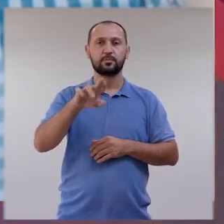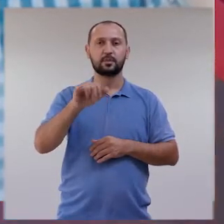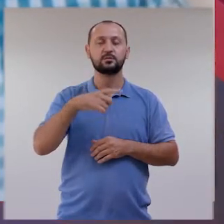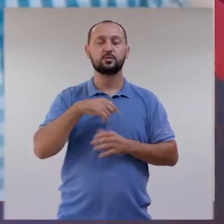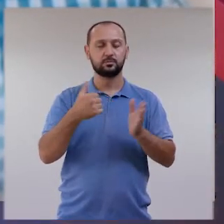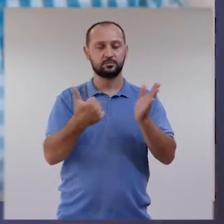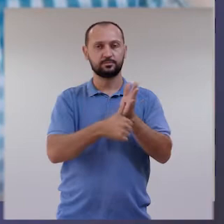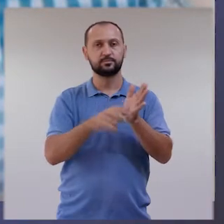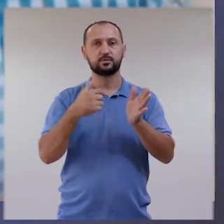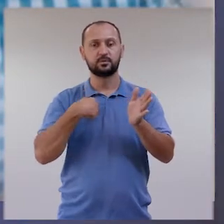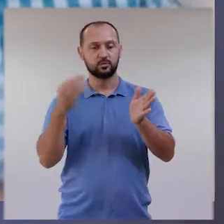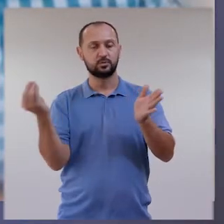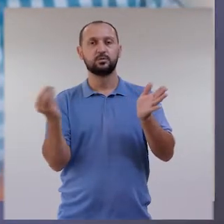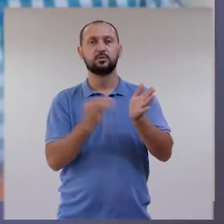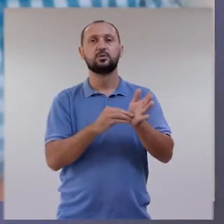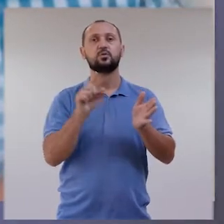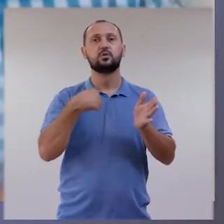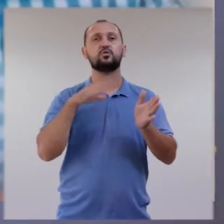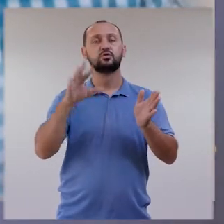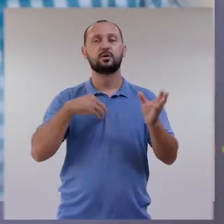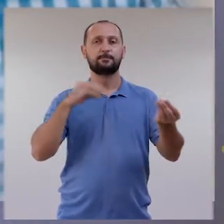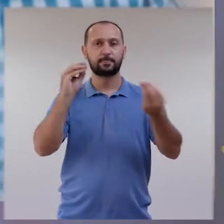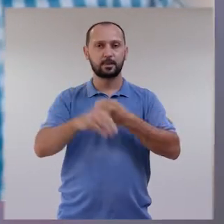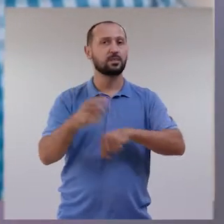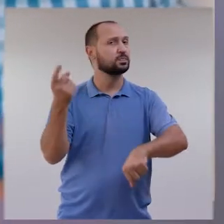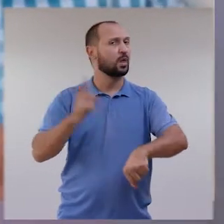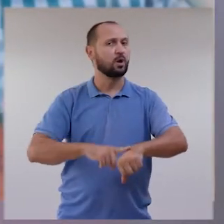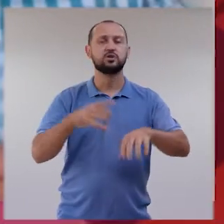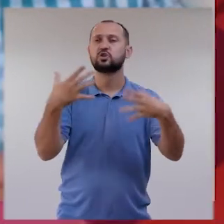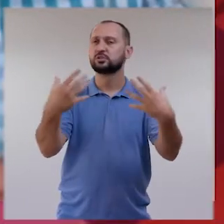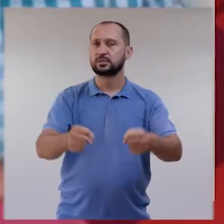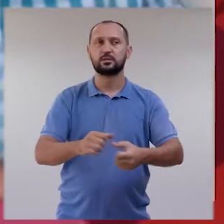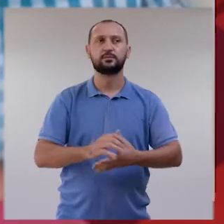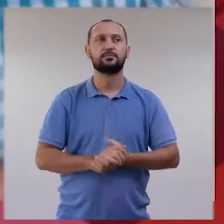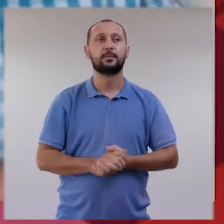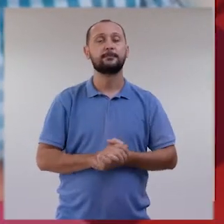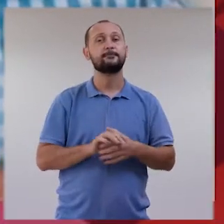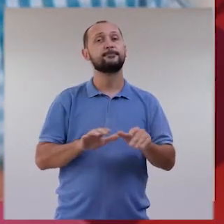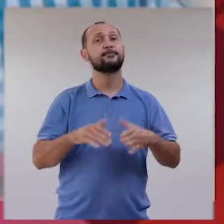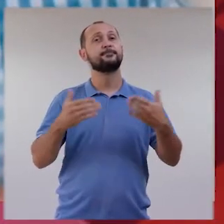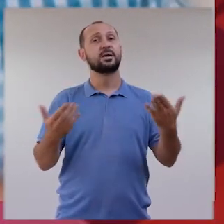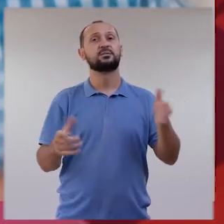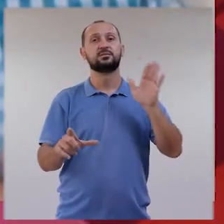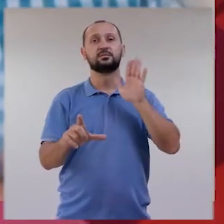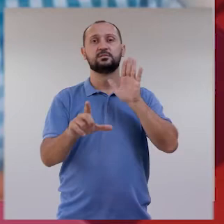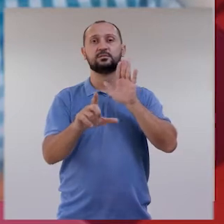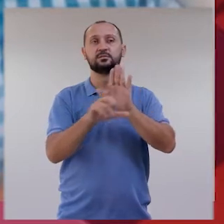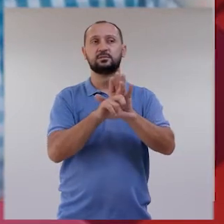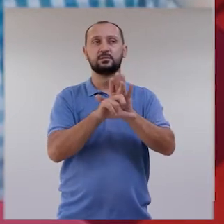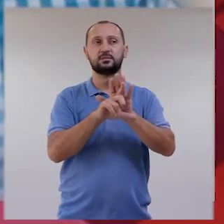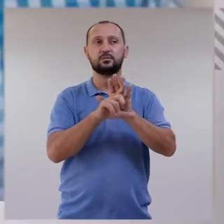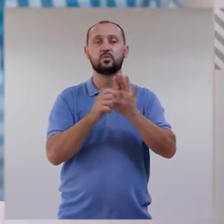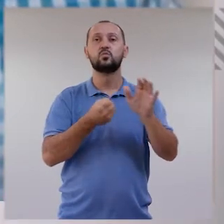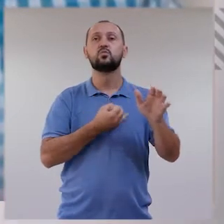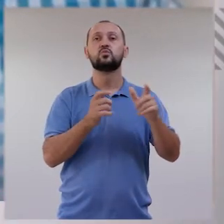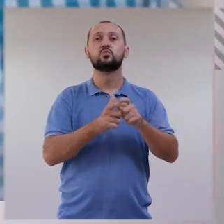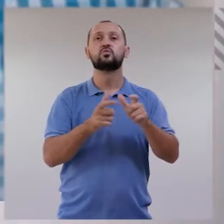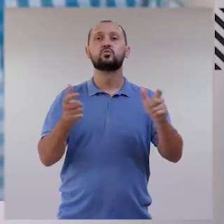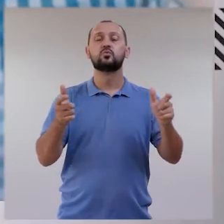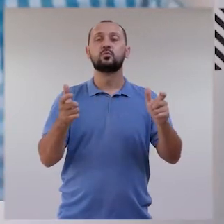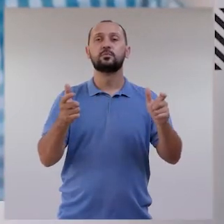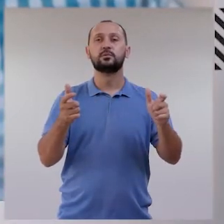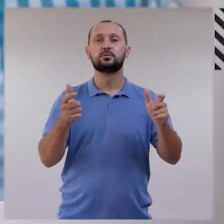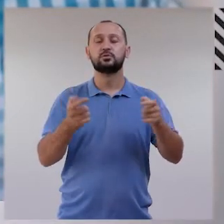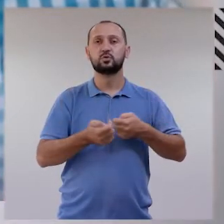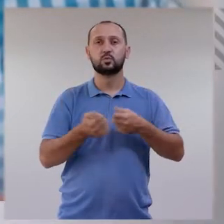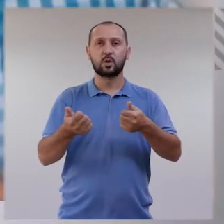você colocava na carteira de identidade só o doador de órgãos, automaticamente você era um doador de órgãos. Só que essa lei, de vez de aumentar o